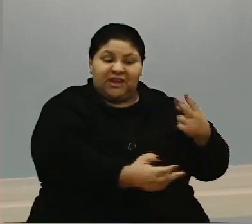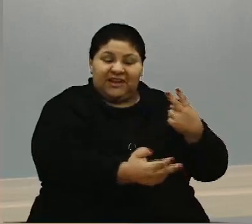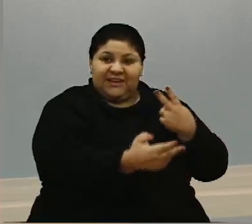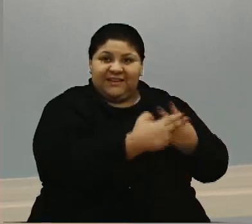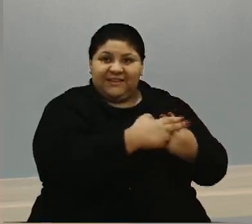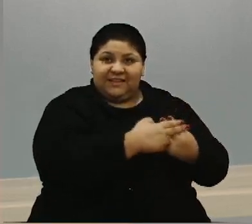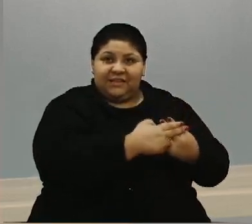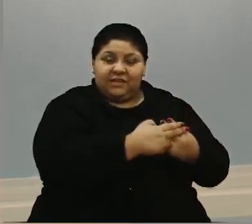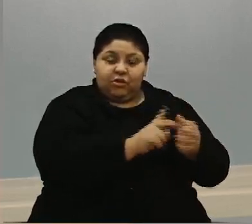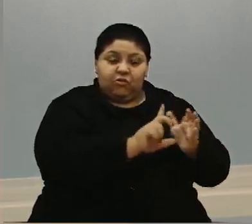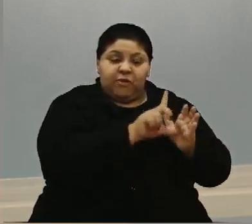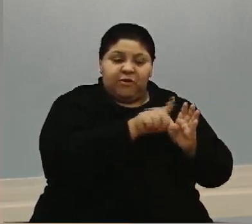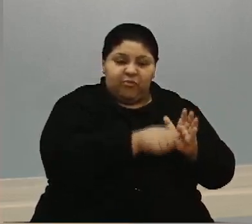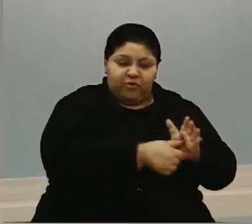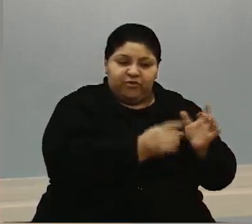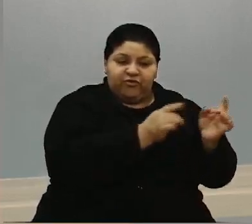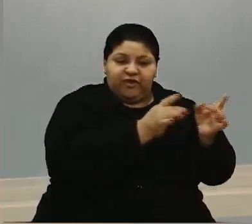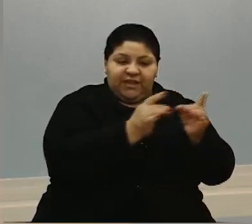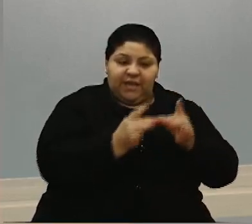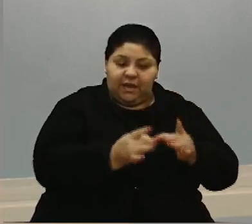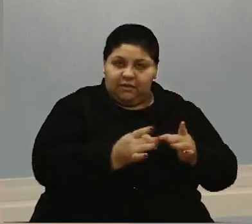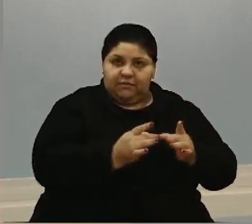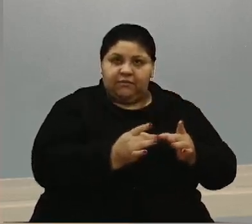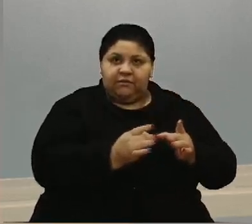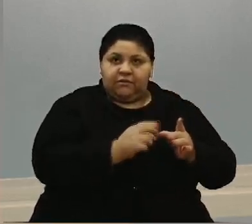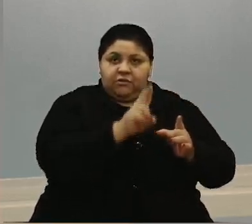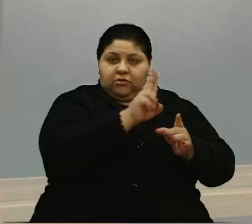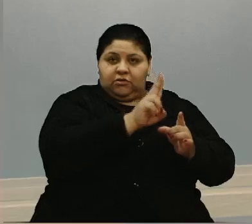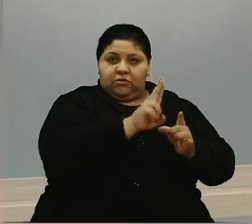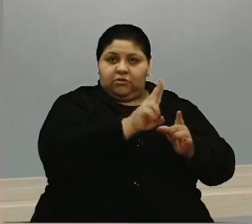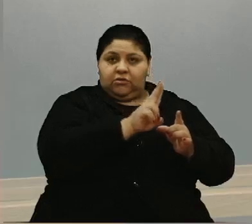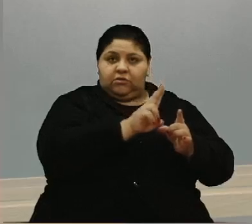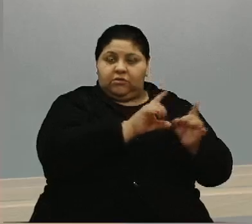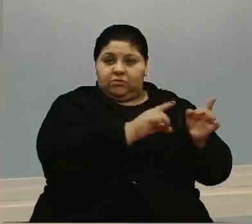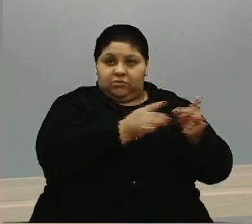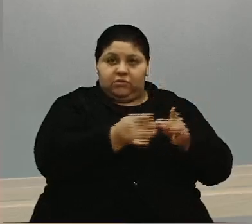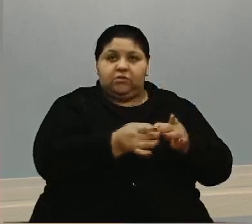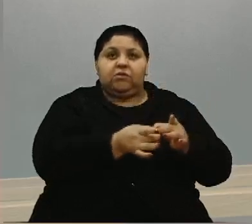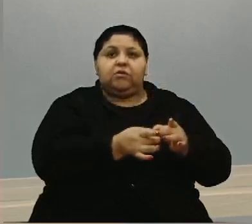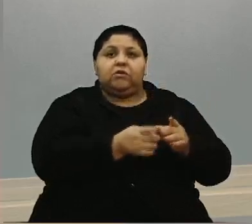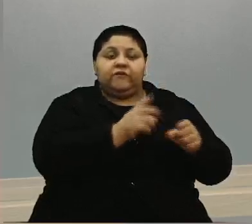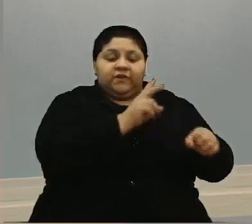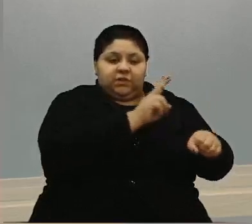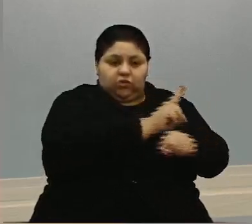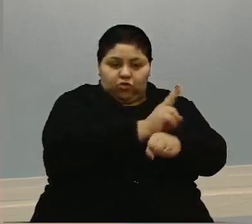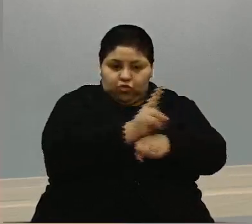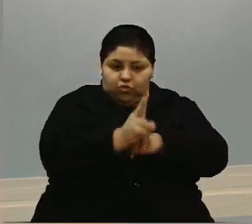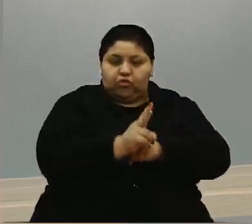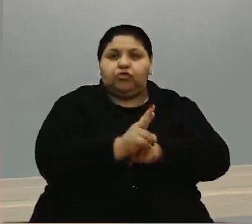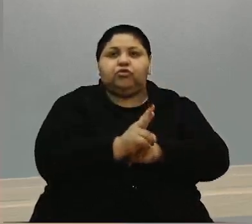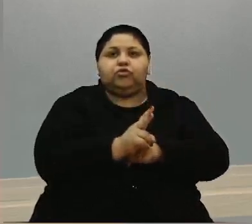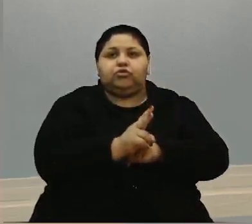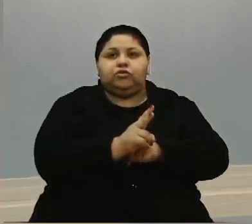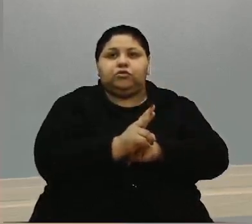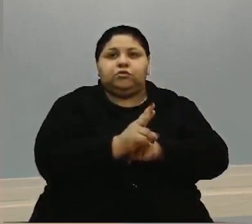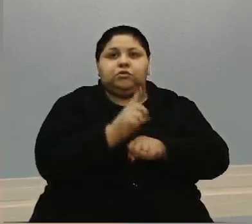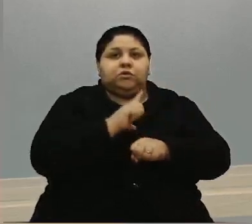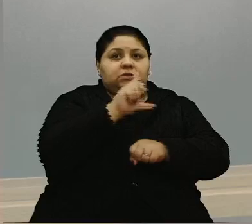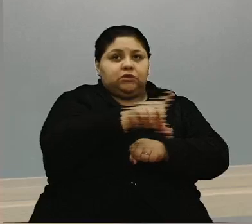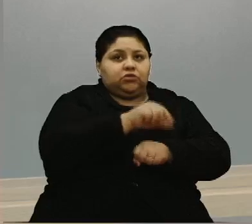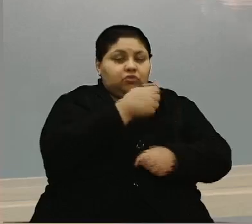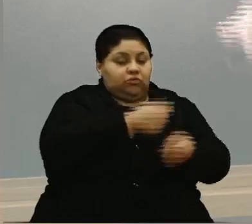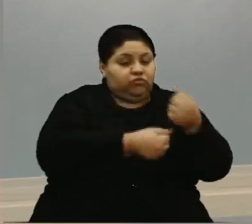virar traficante ou usado pelo traficante, ele vai ser tratado, ele vai ter medidas administrativas, ele vai